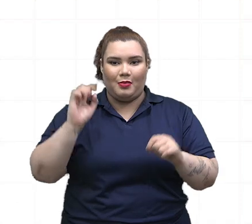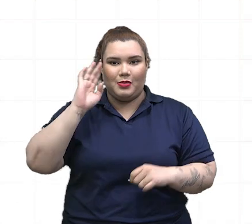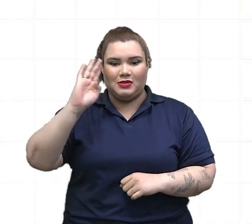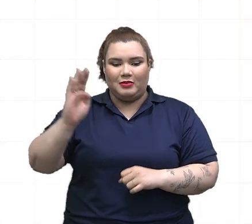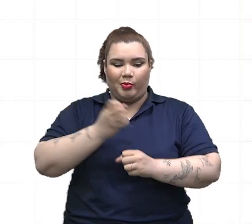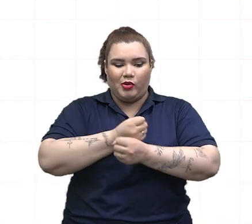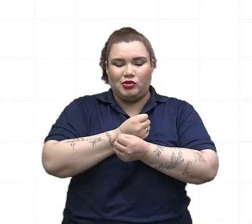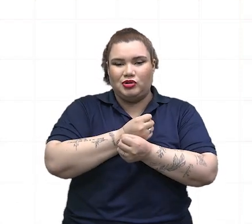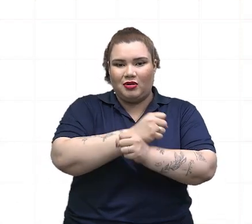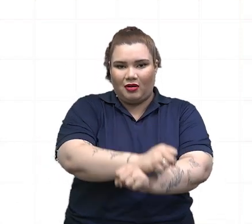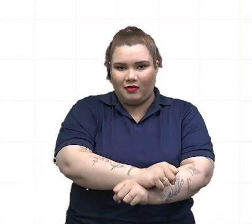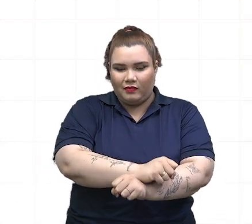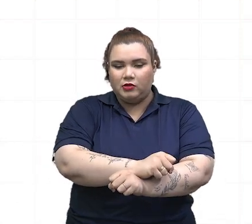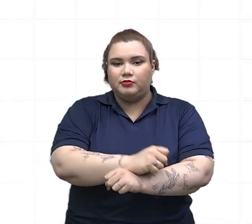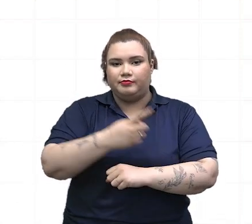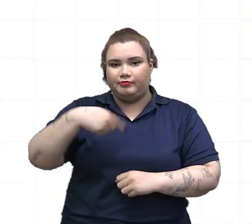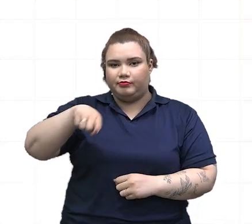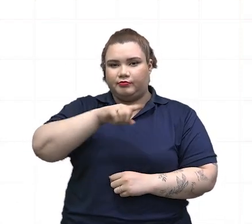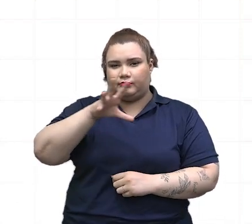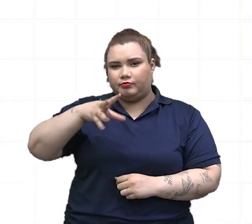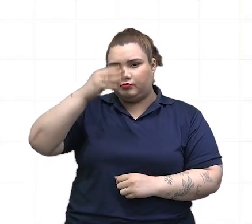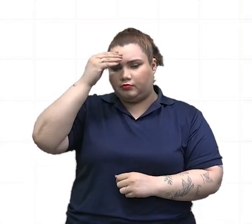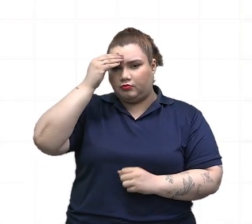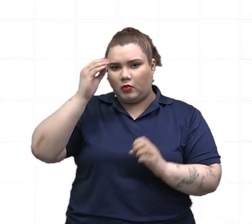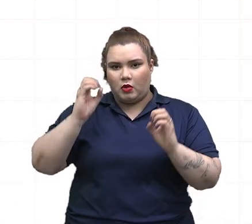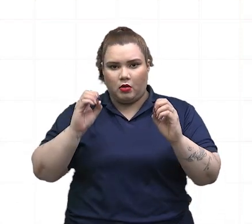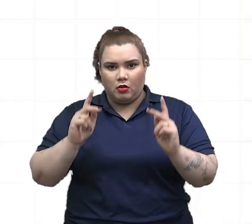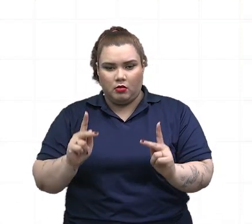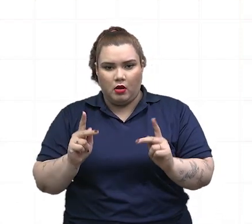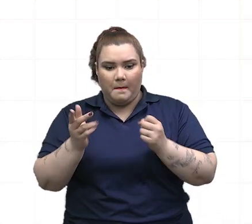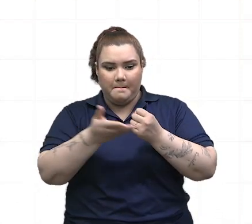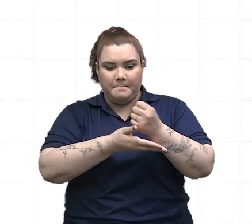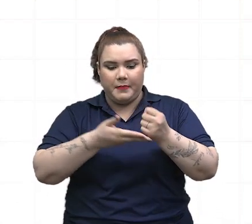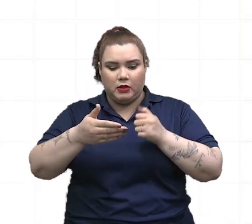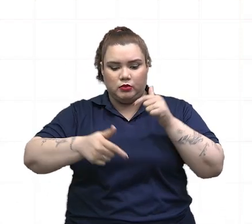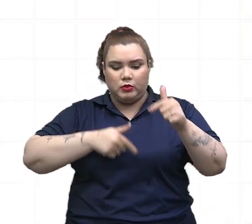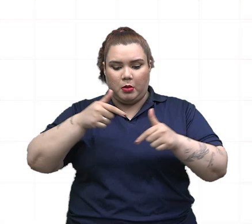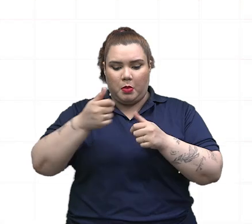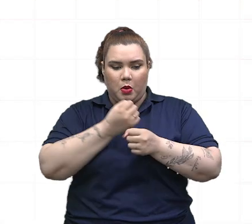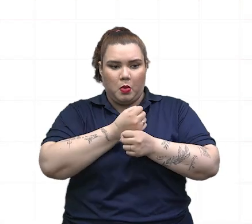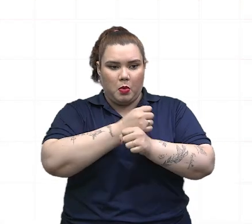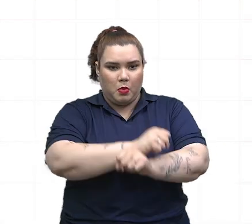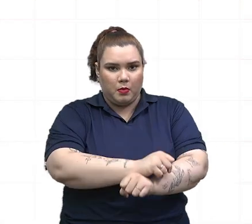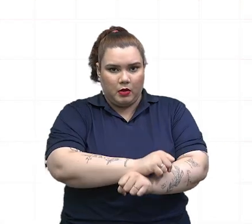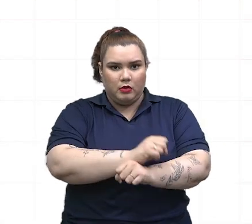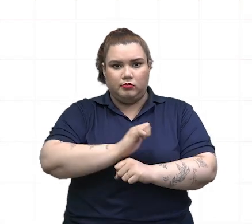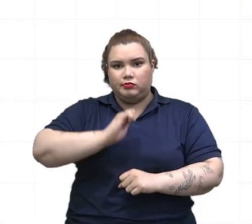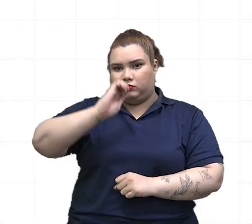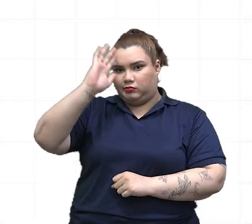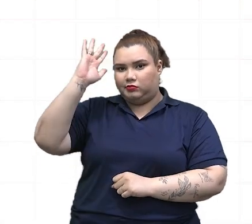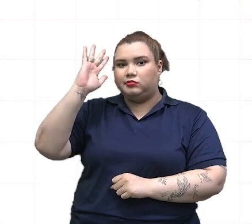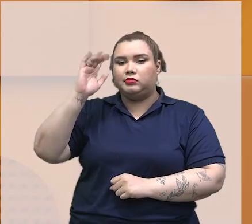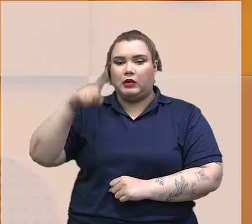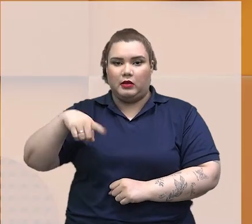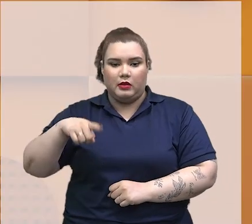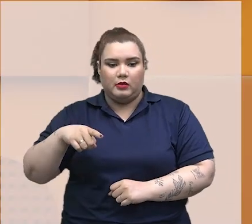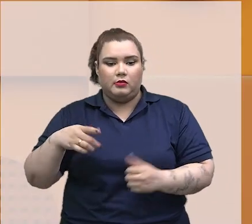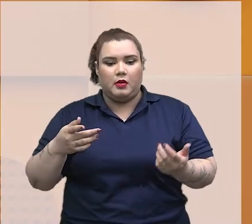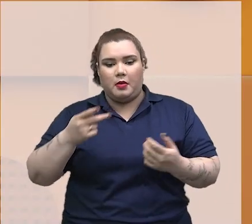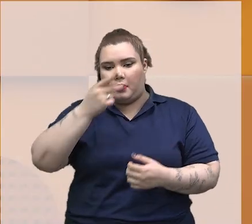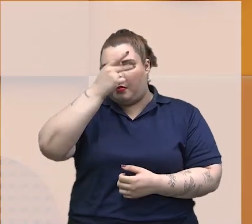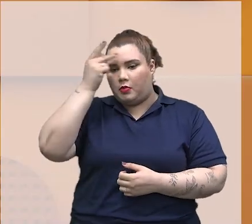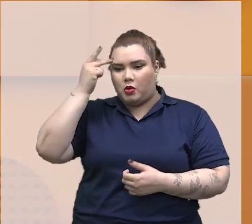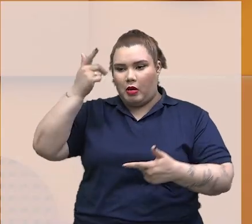escravidão. Guardem isso nas vossas cabecinhas, tá certo? A base do trabalho romano era a escravidão. Prisioneiros